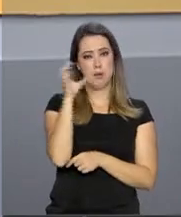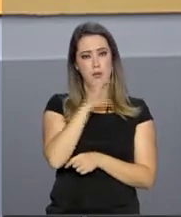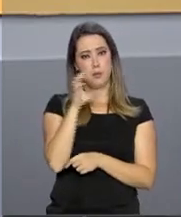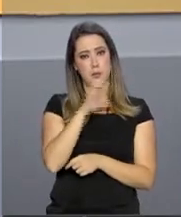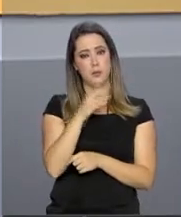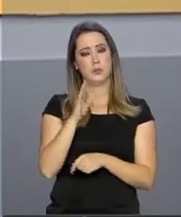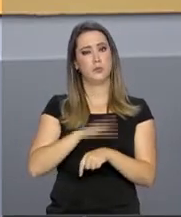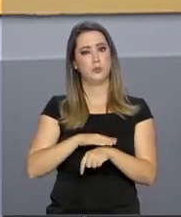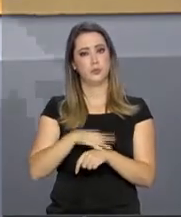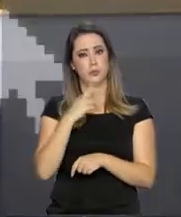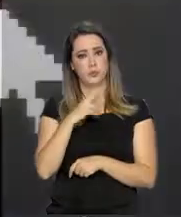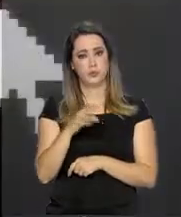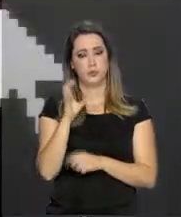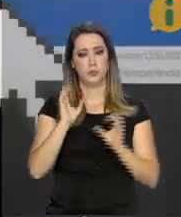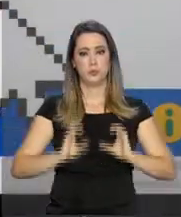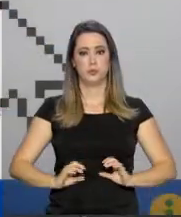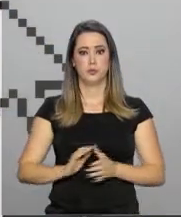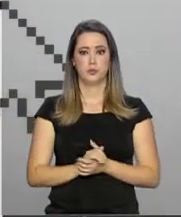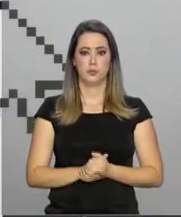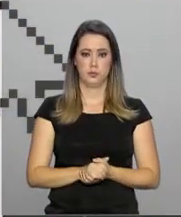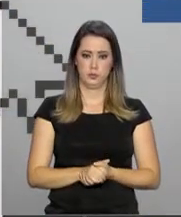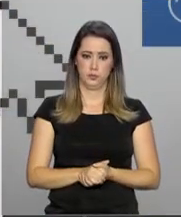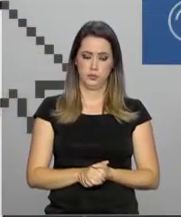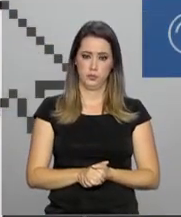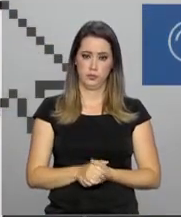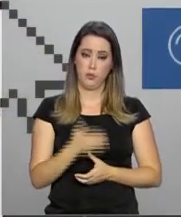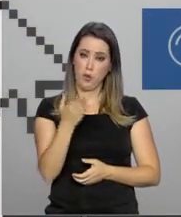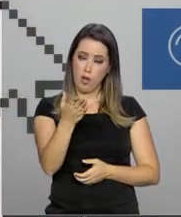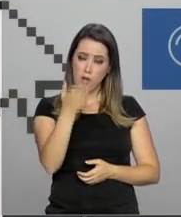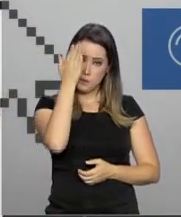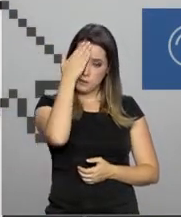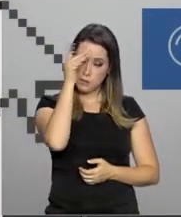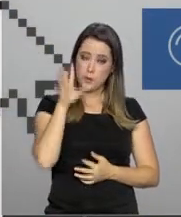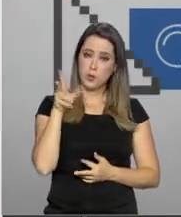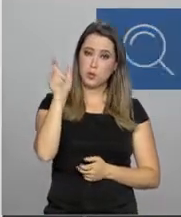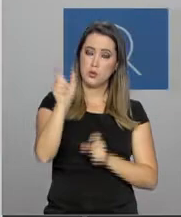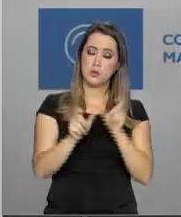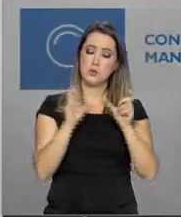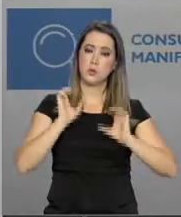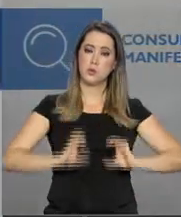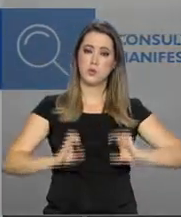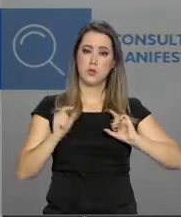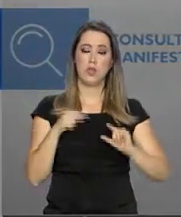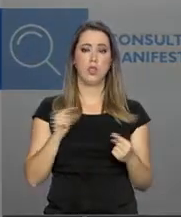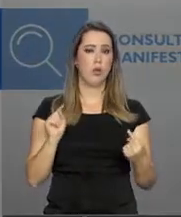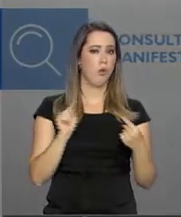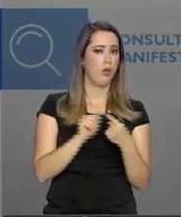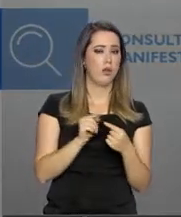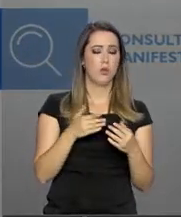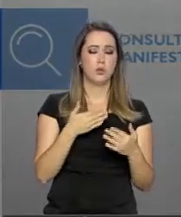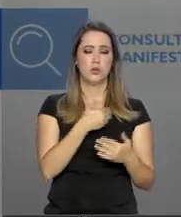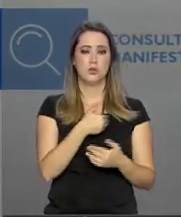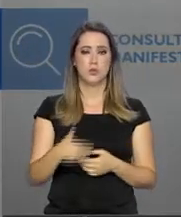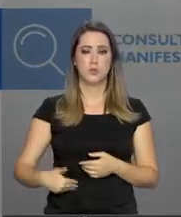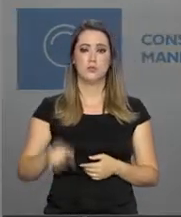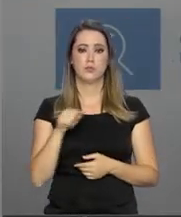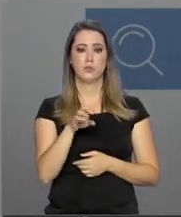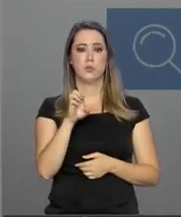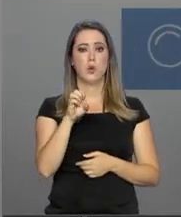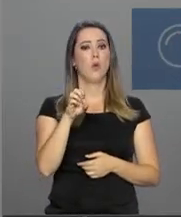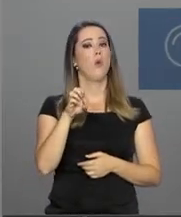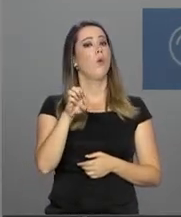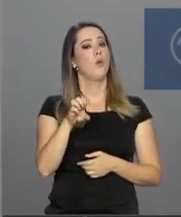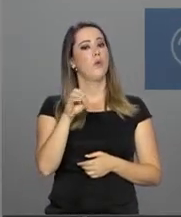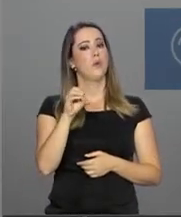cidadão você sabia que todo cidadão tem um canal direto o com o governo o eu ouvi o